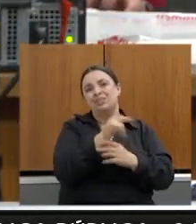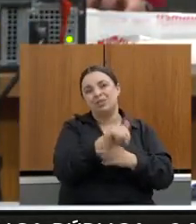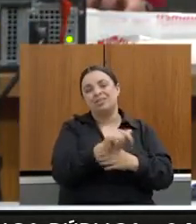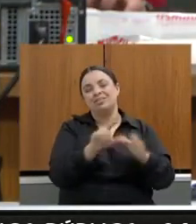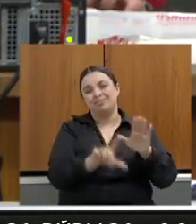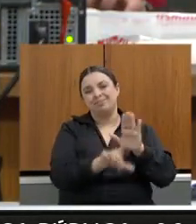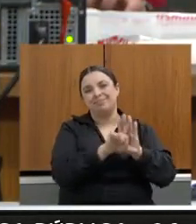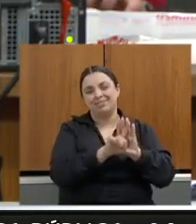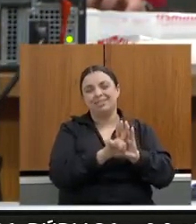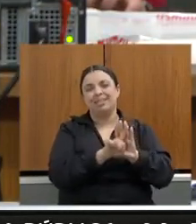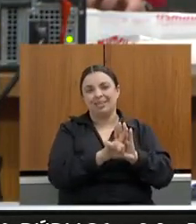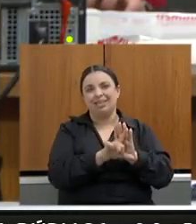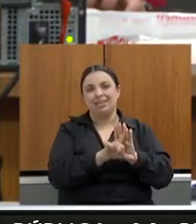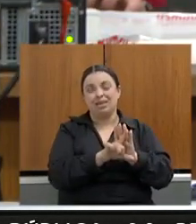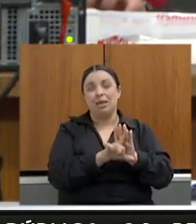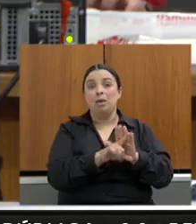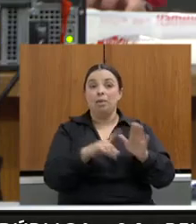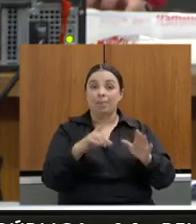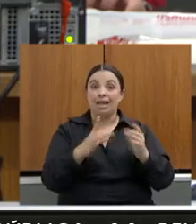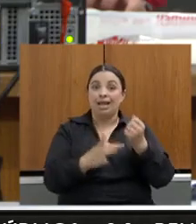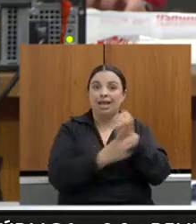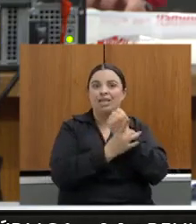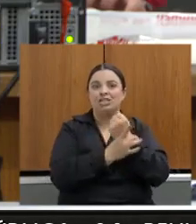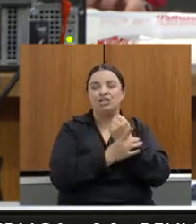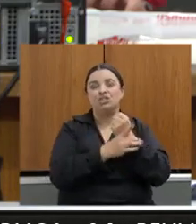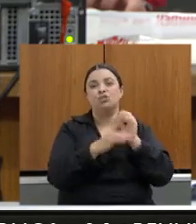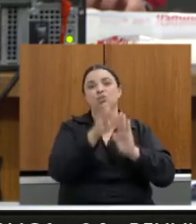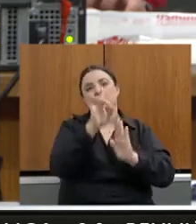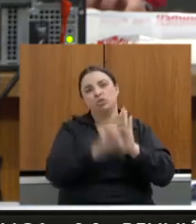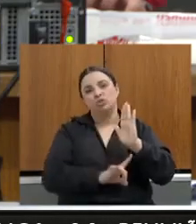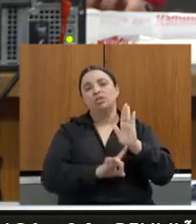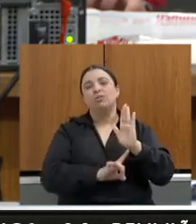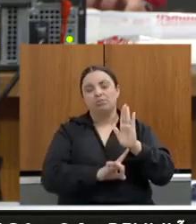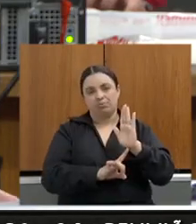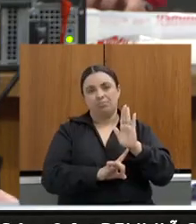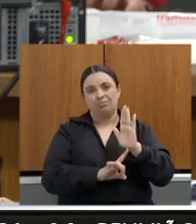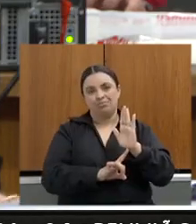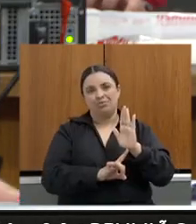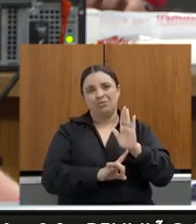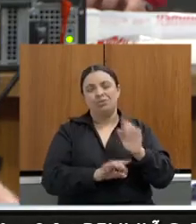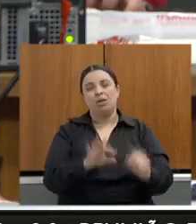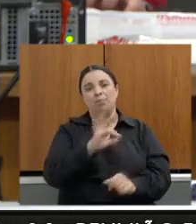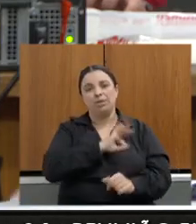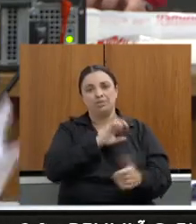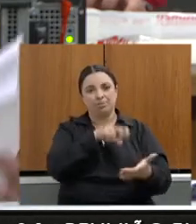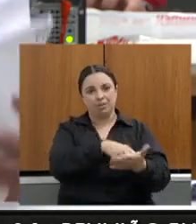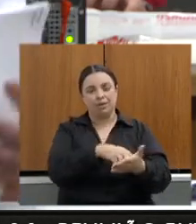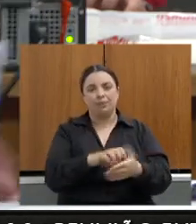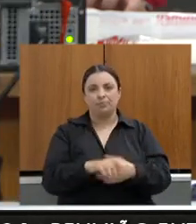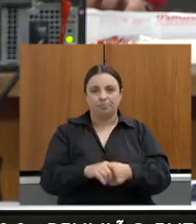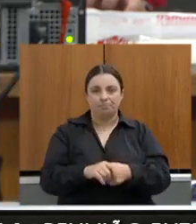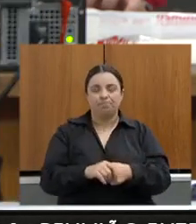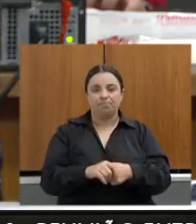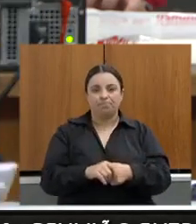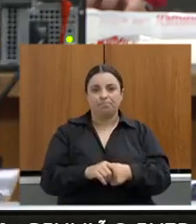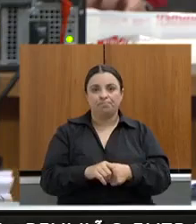para estarem resguardando os direitos do Servidor polícia penal é